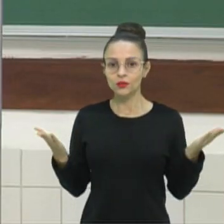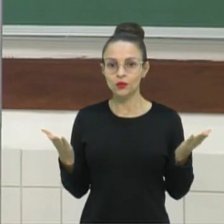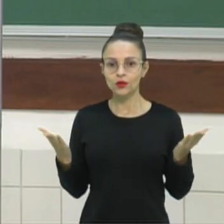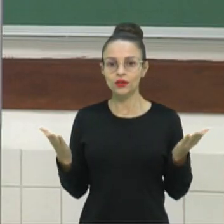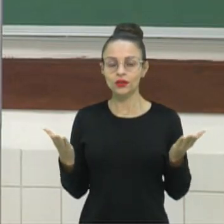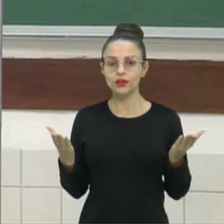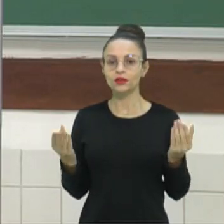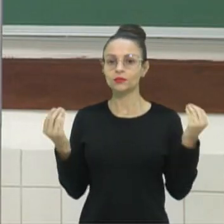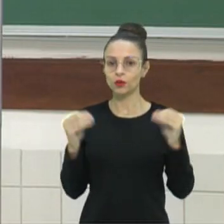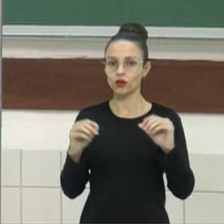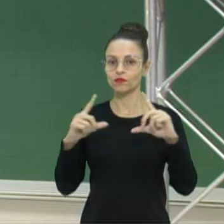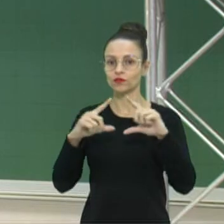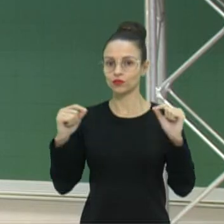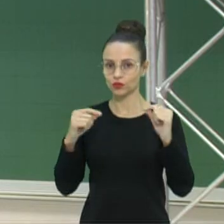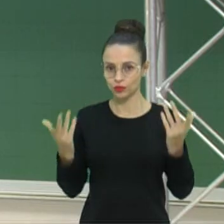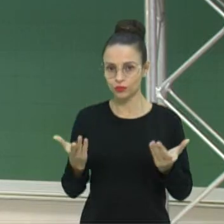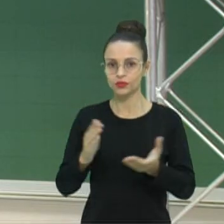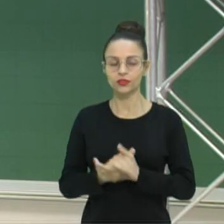minhas fórmulas.